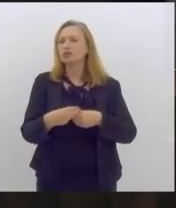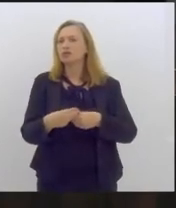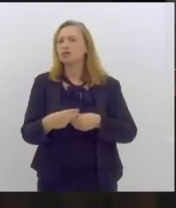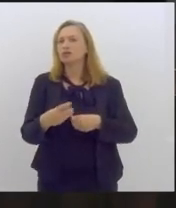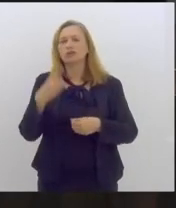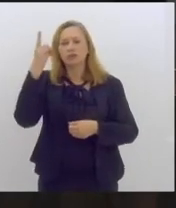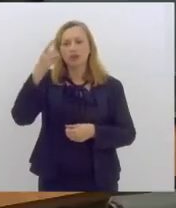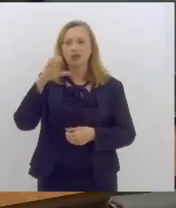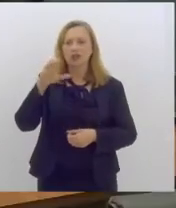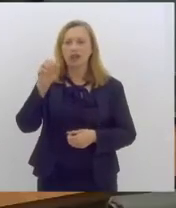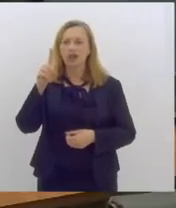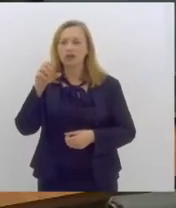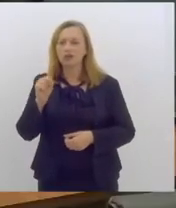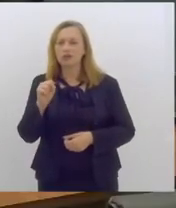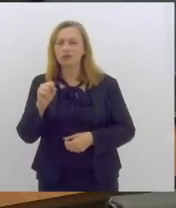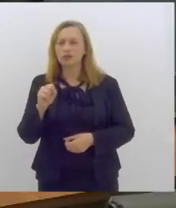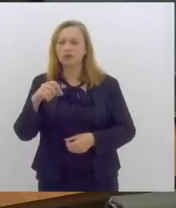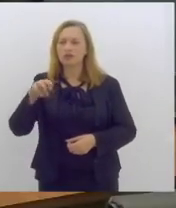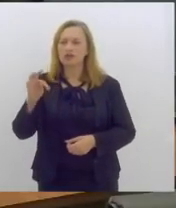Macedo